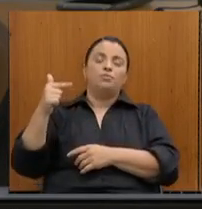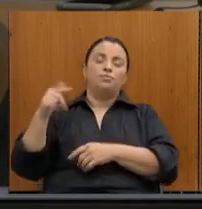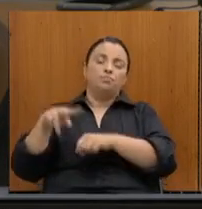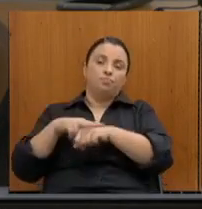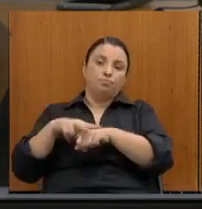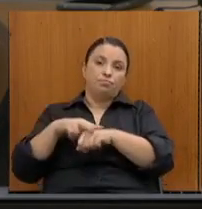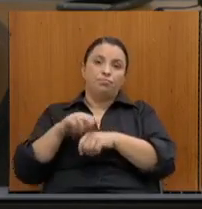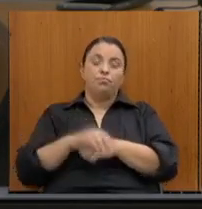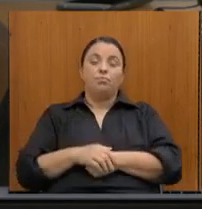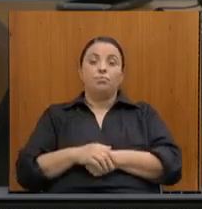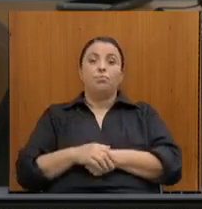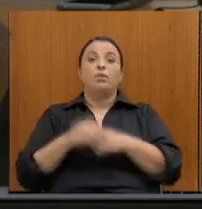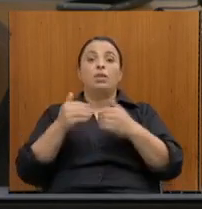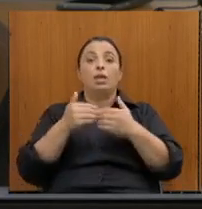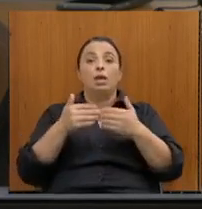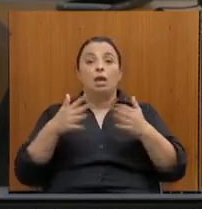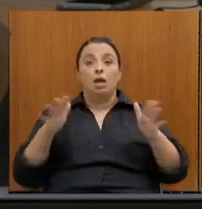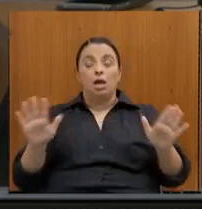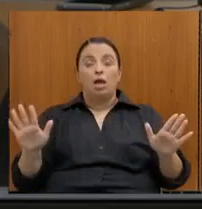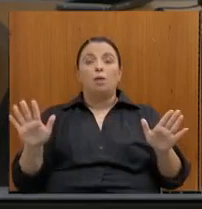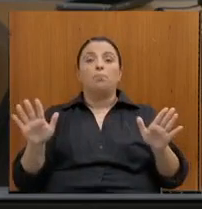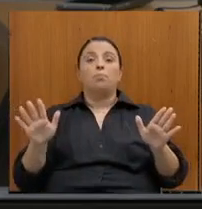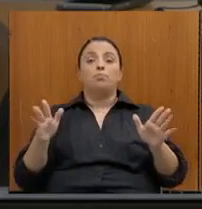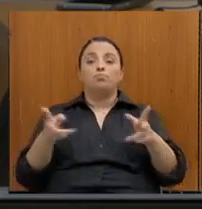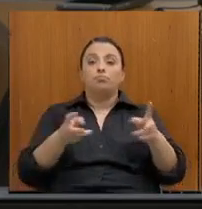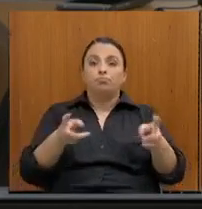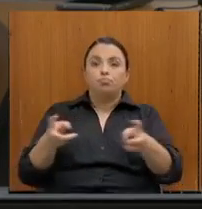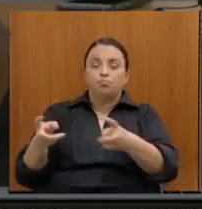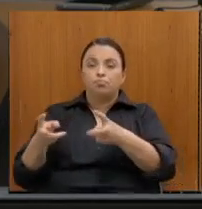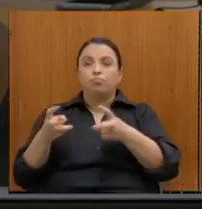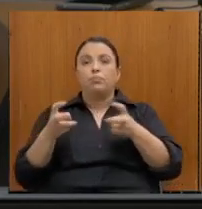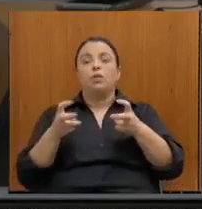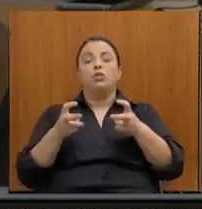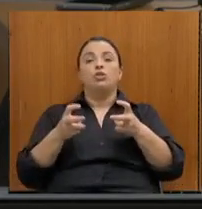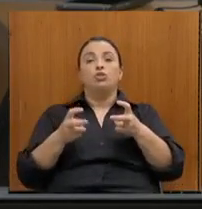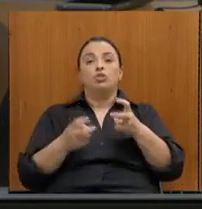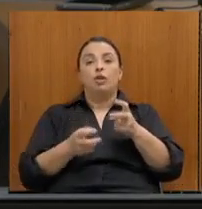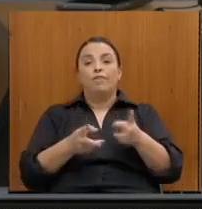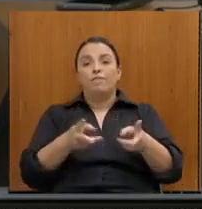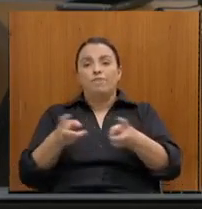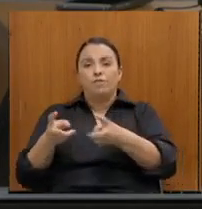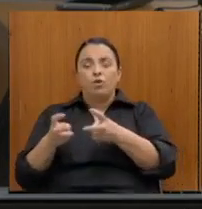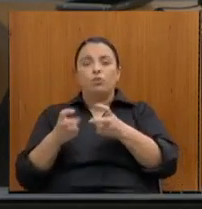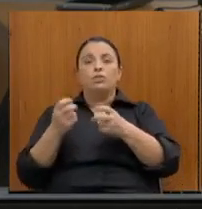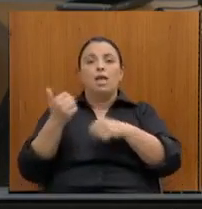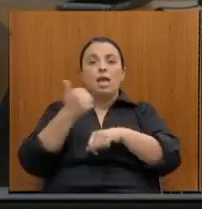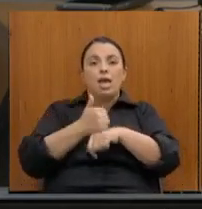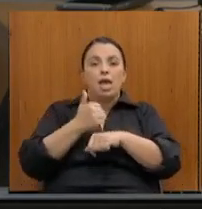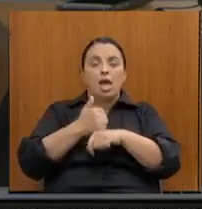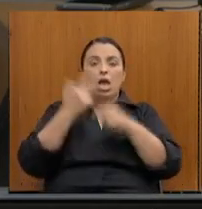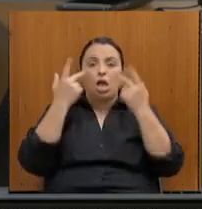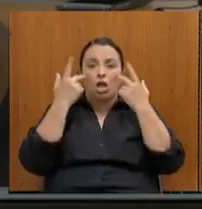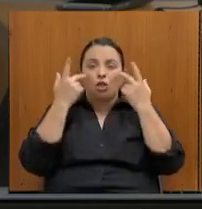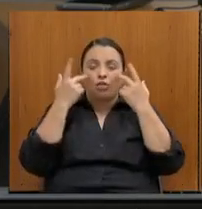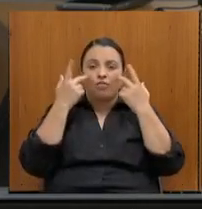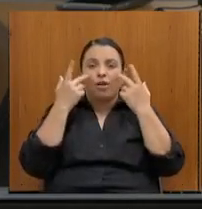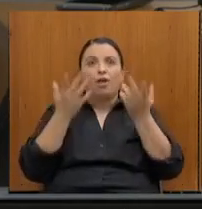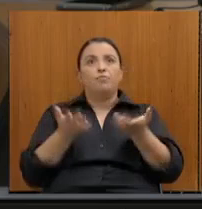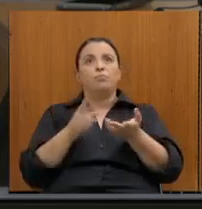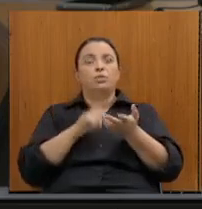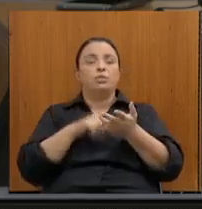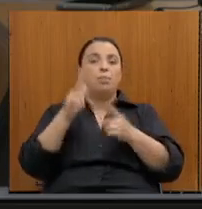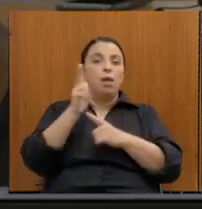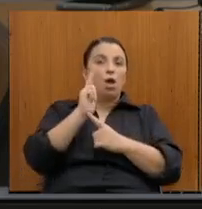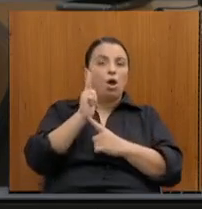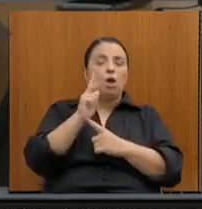de fontes renováveis como a solar fotovoltaica eólica a biomassa e o